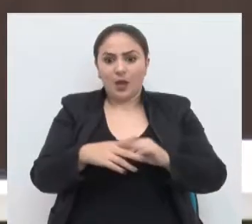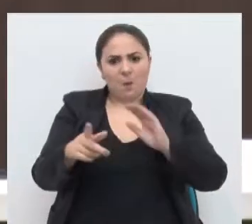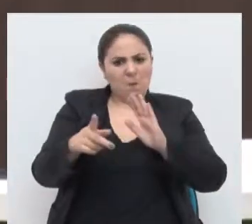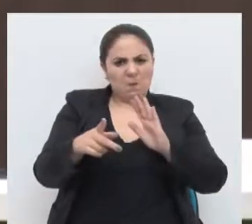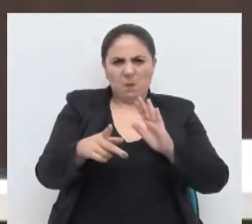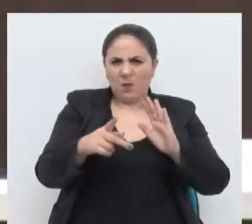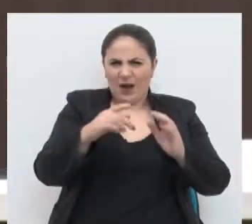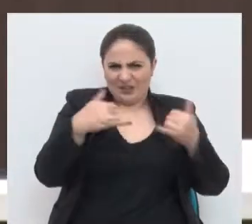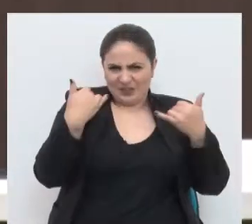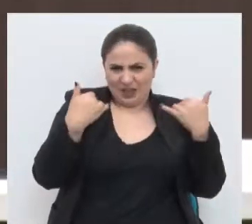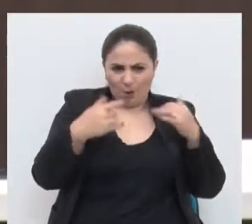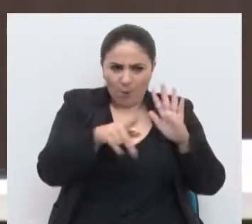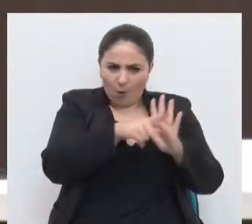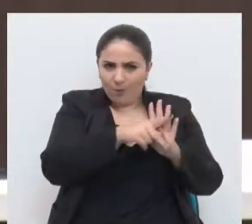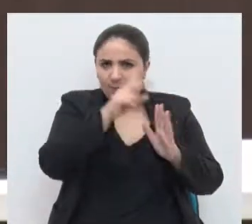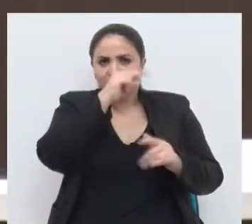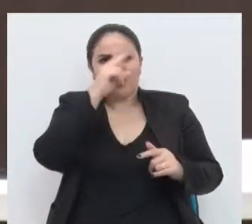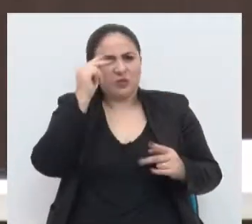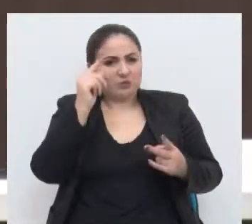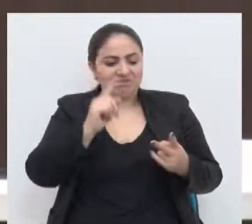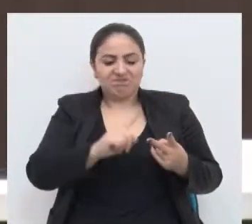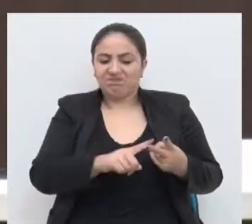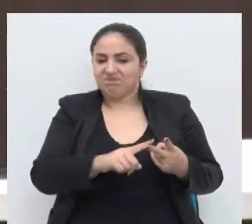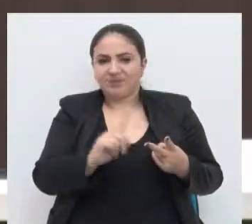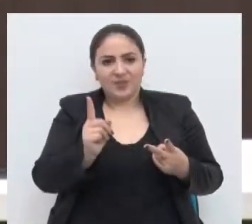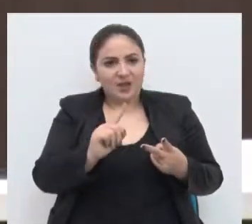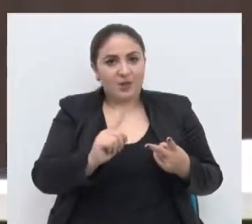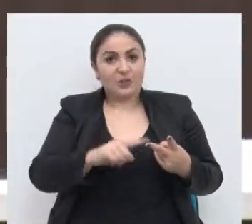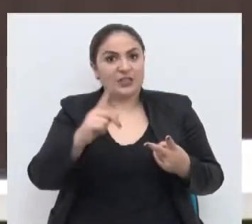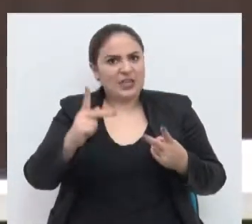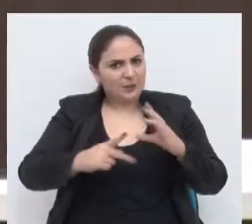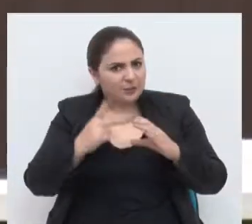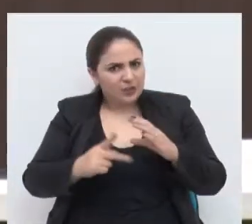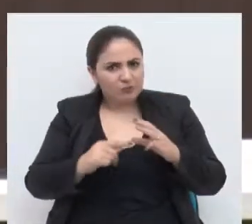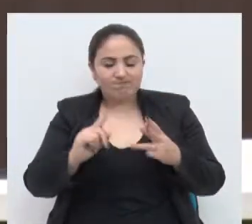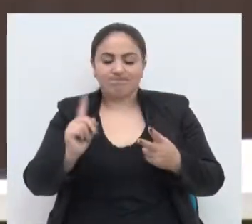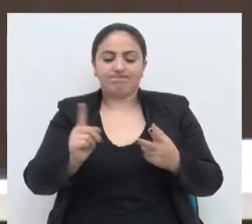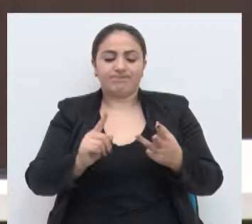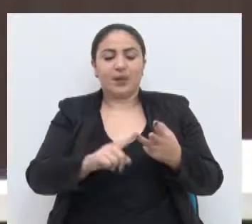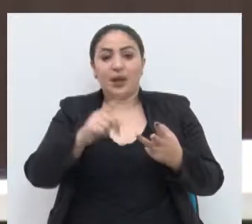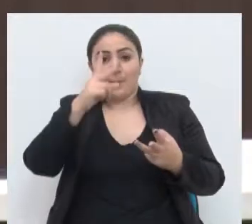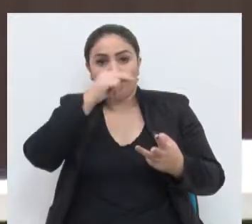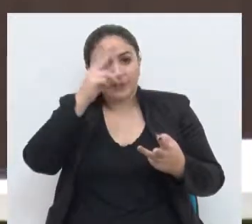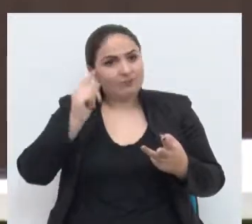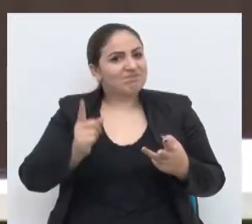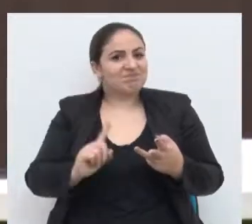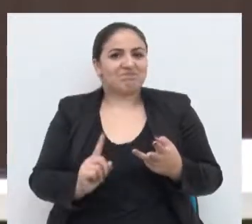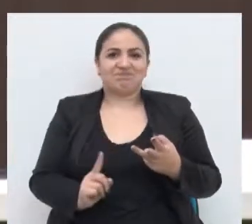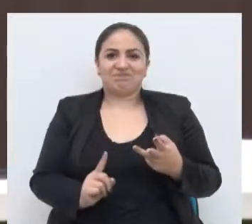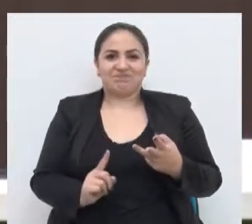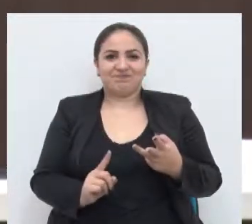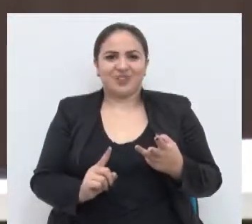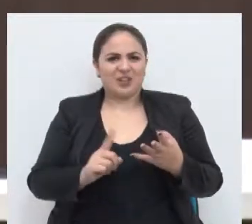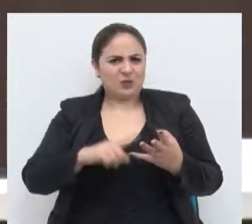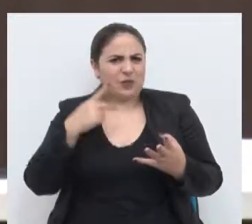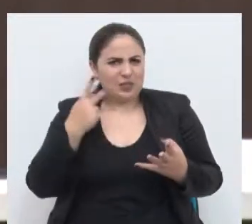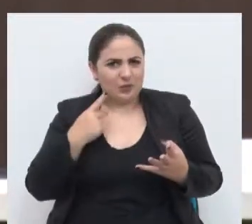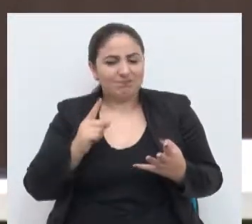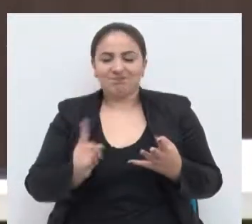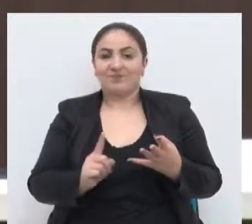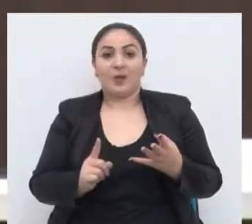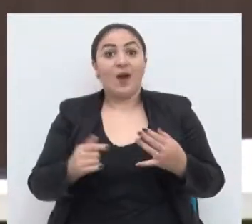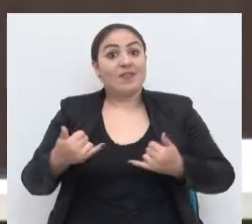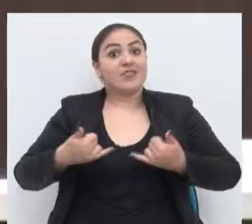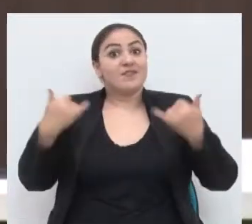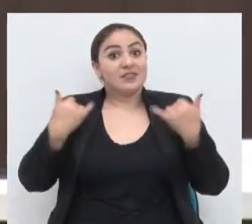é da prefeitura, não é da Câmara de Vereadores, não é do prefeito, não é de nenhum secretário, não é de nenhum vereador, mas o